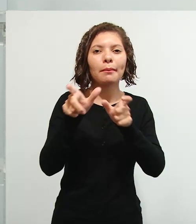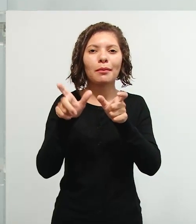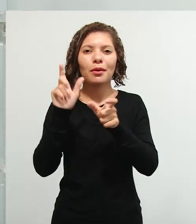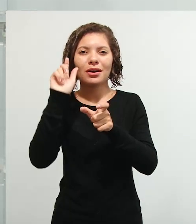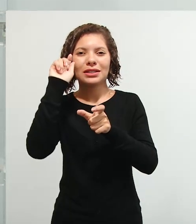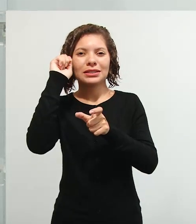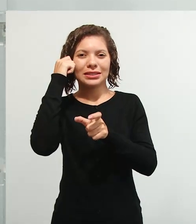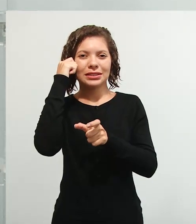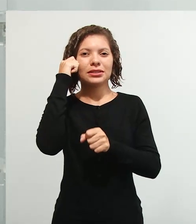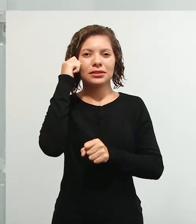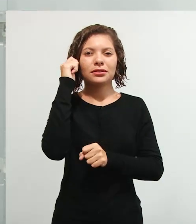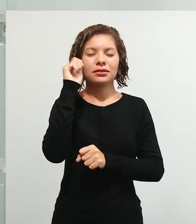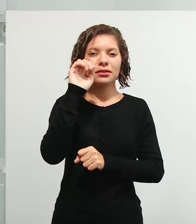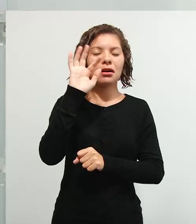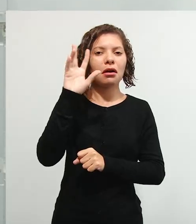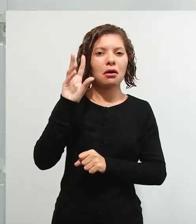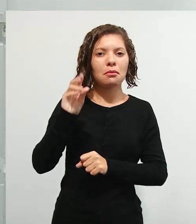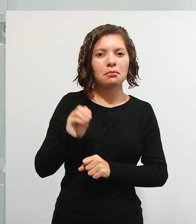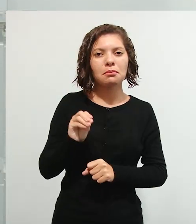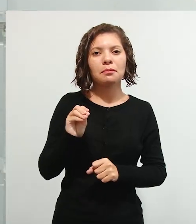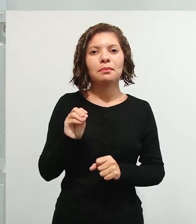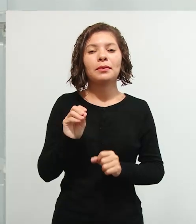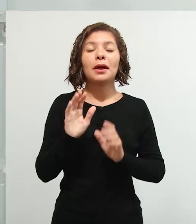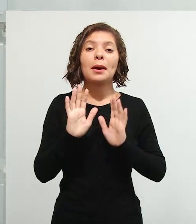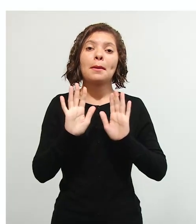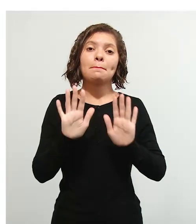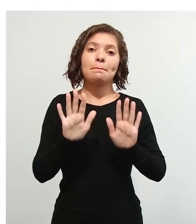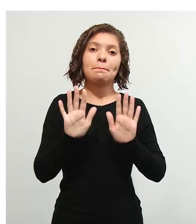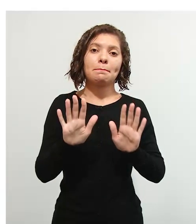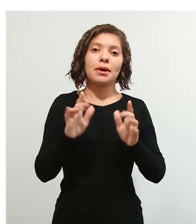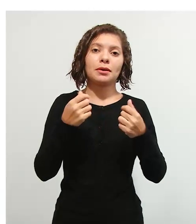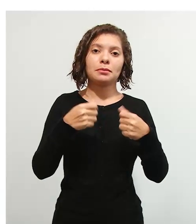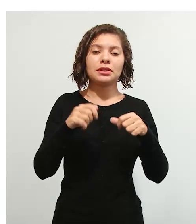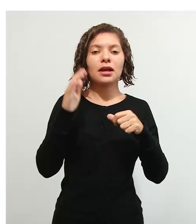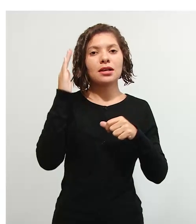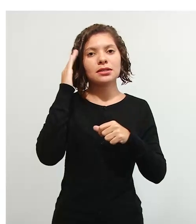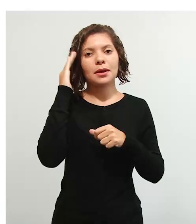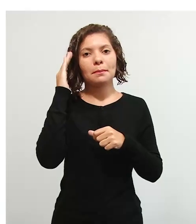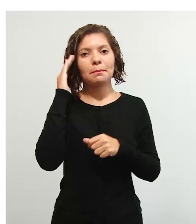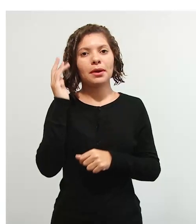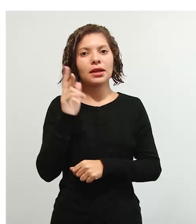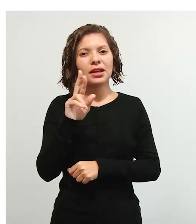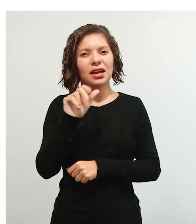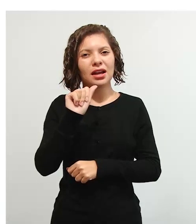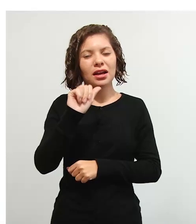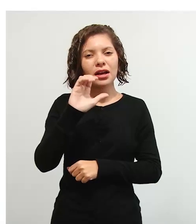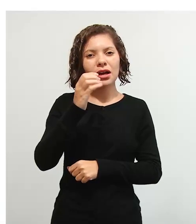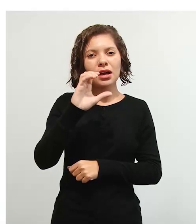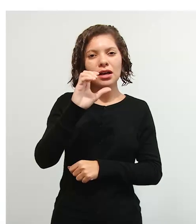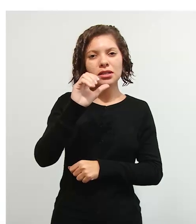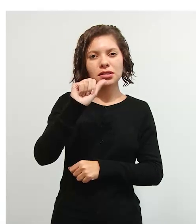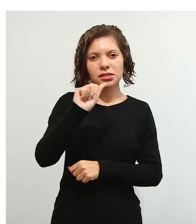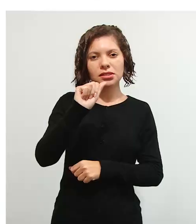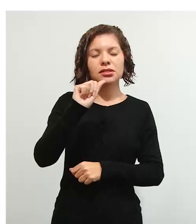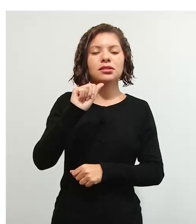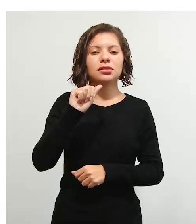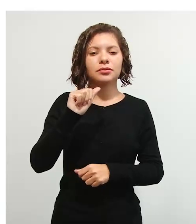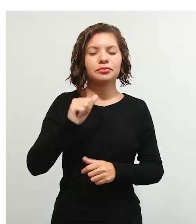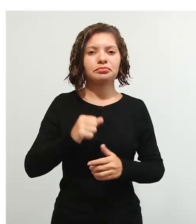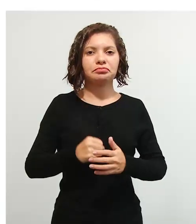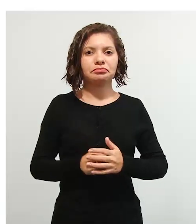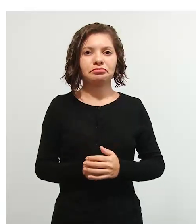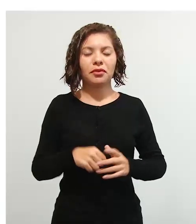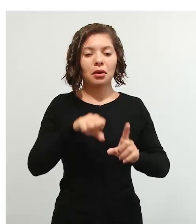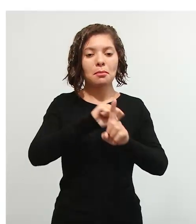corpos negro-africanos. Mas devemos ter a noção de que raça é uma construção social.